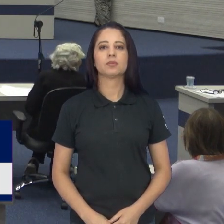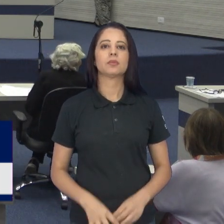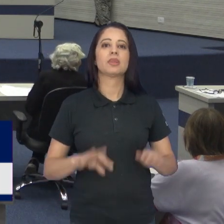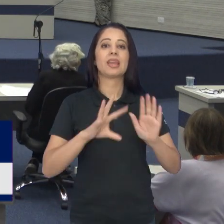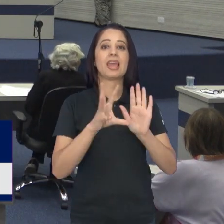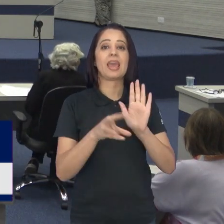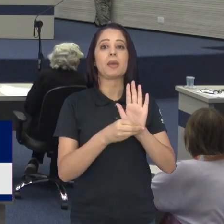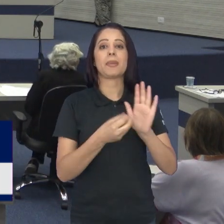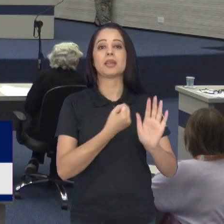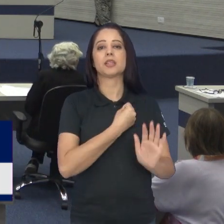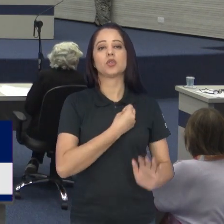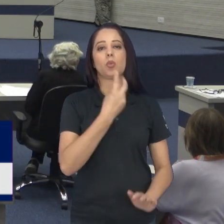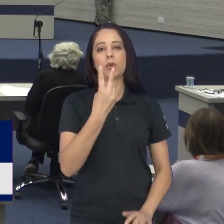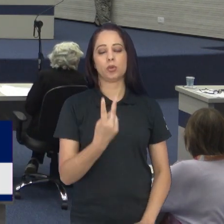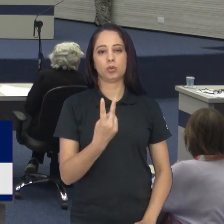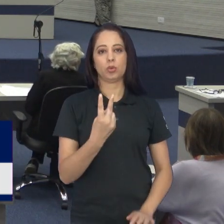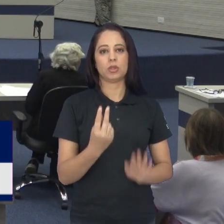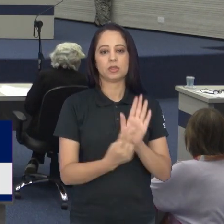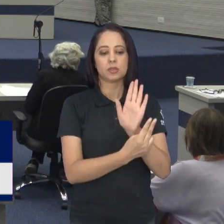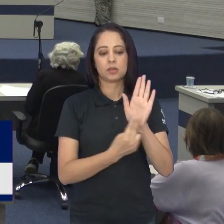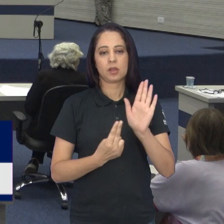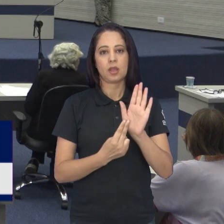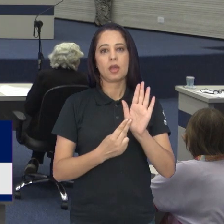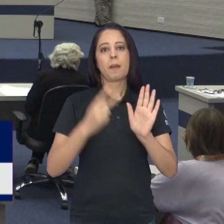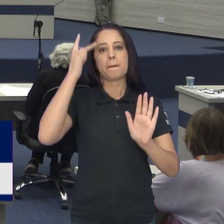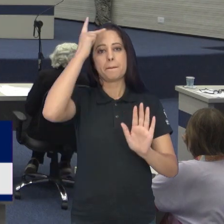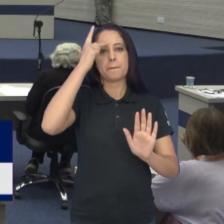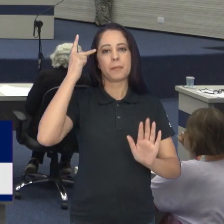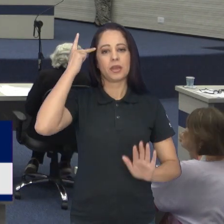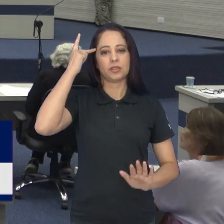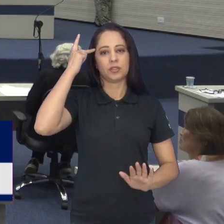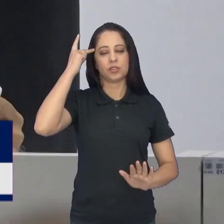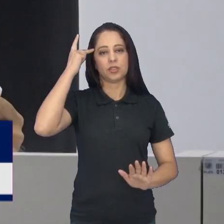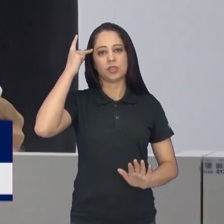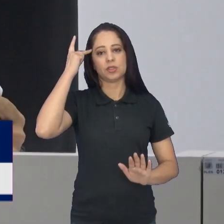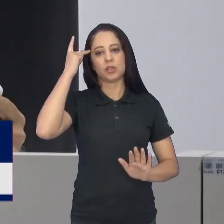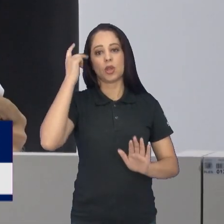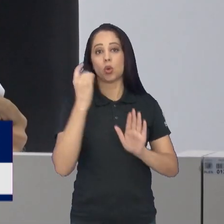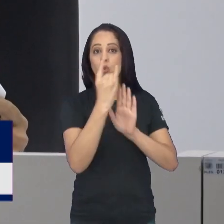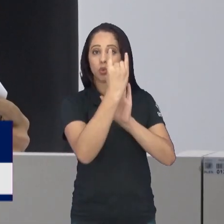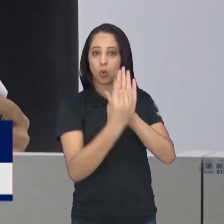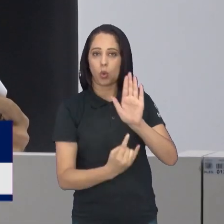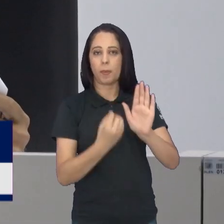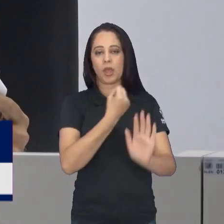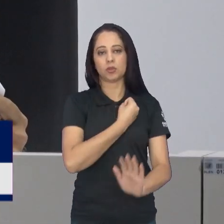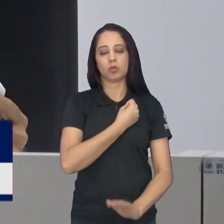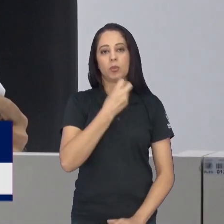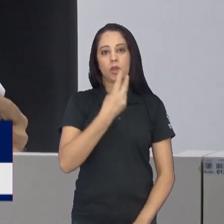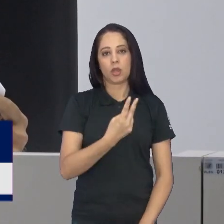Emenda número 2, de autoria do vereador Fernando Petite ao processo número